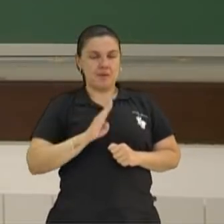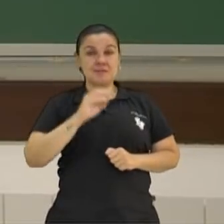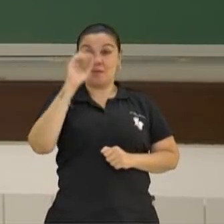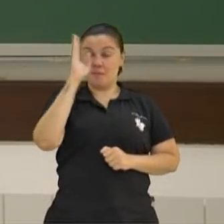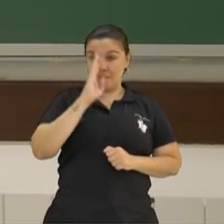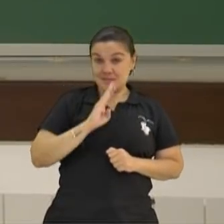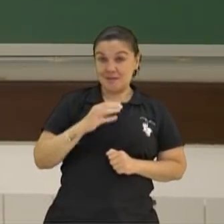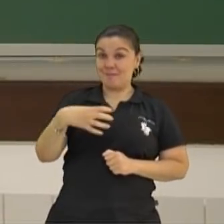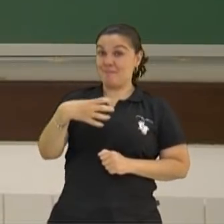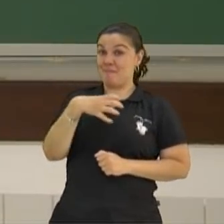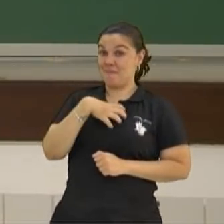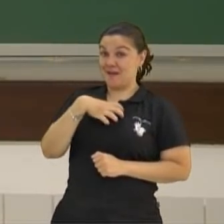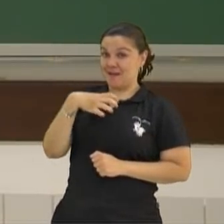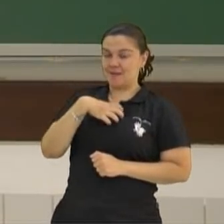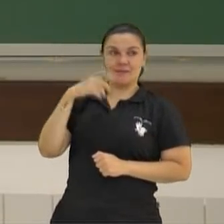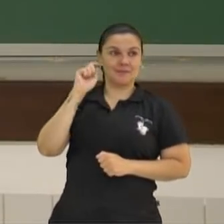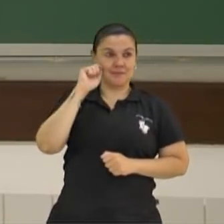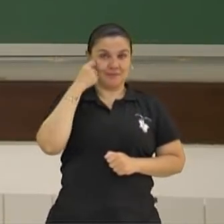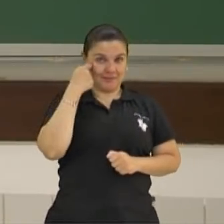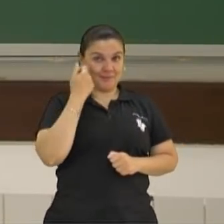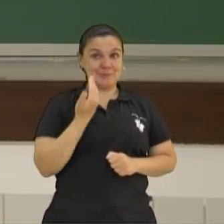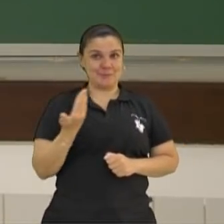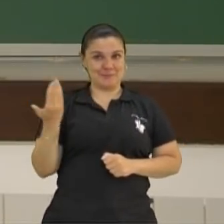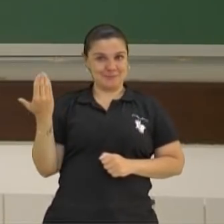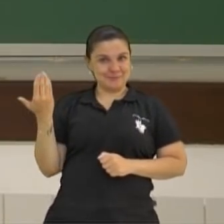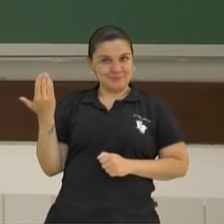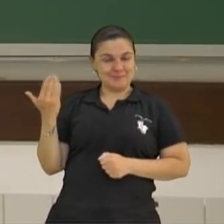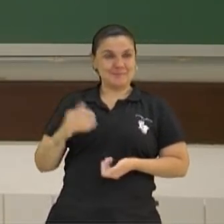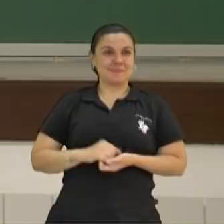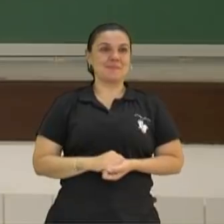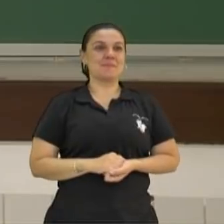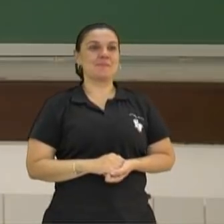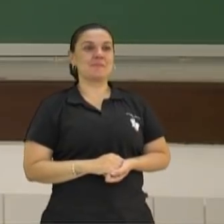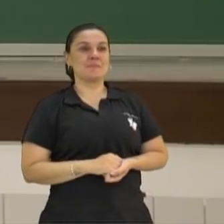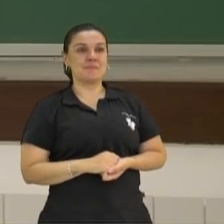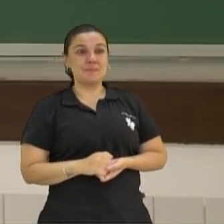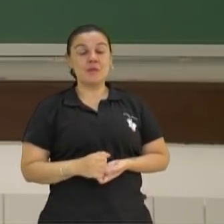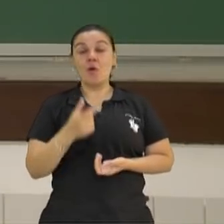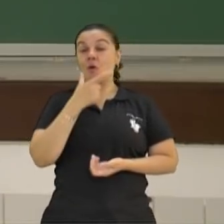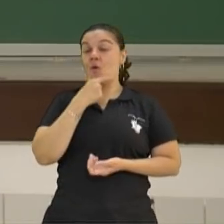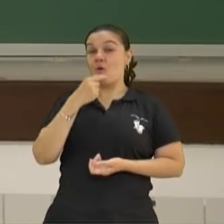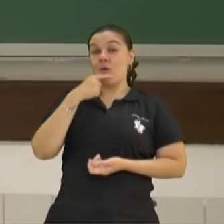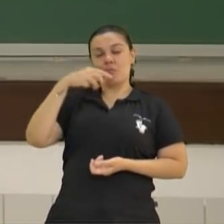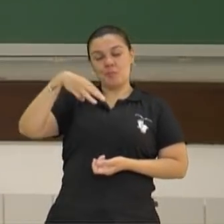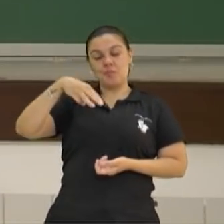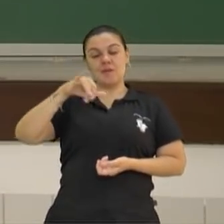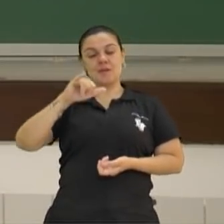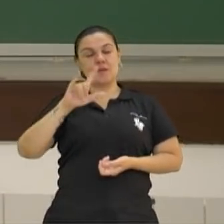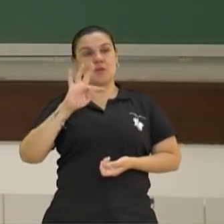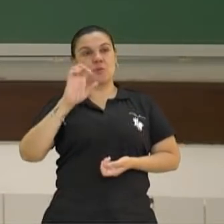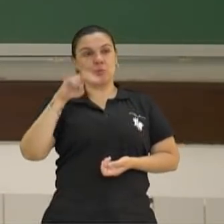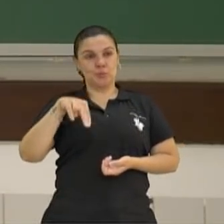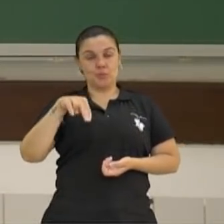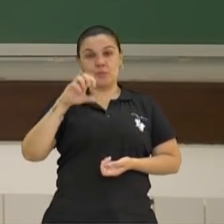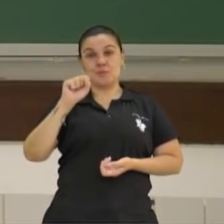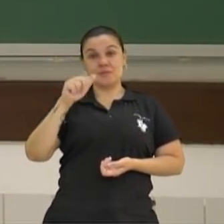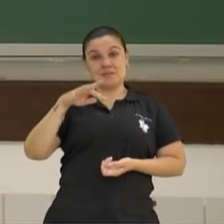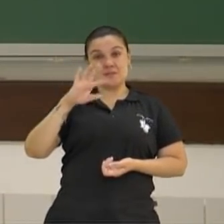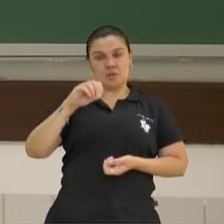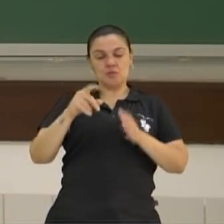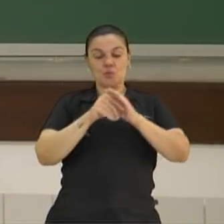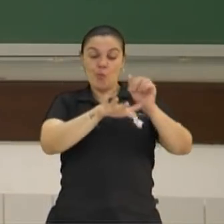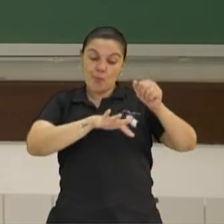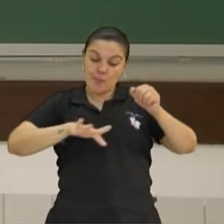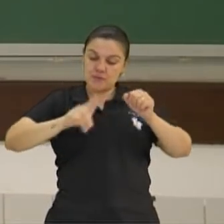brasileiro, baiano, negro. Nós temos aqui, segundo o geógrafo Milton Santos, o espaço geográfico é formado por um